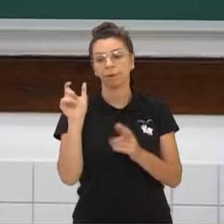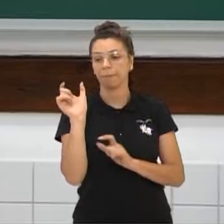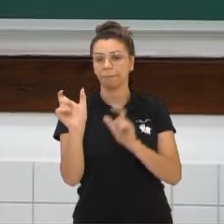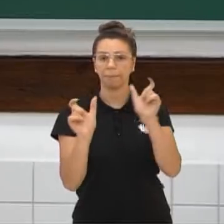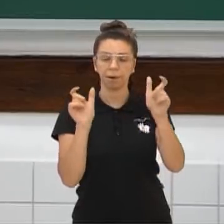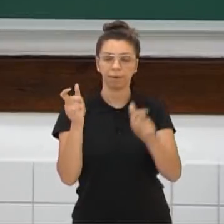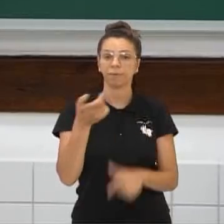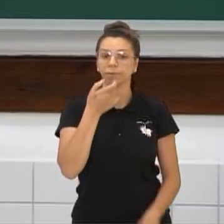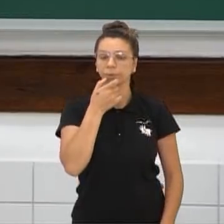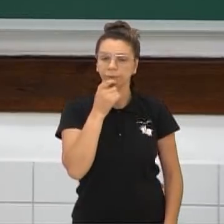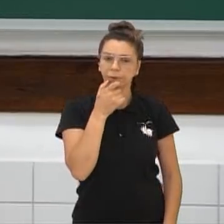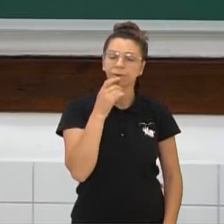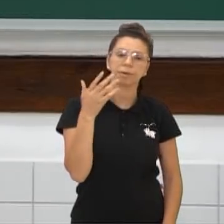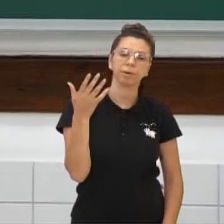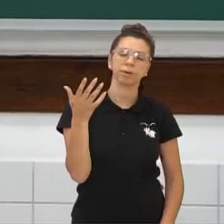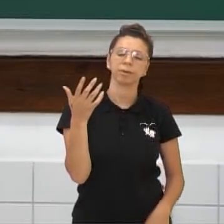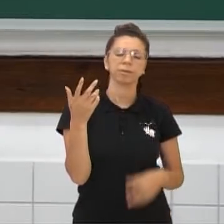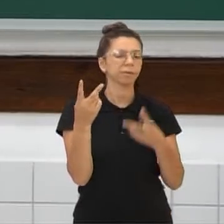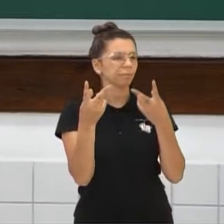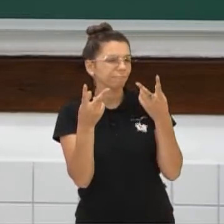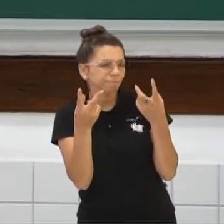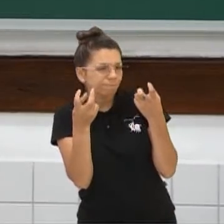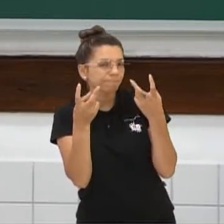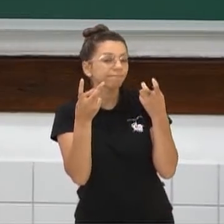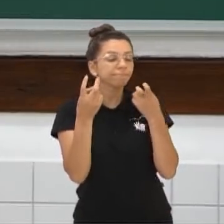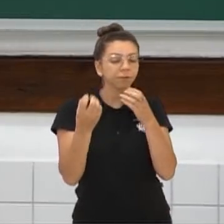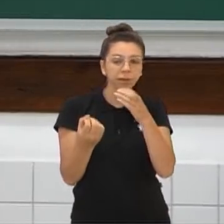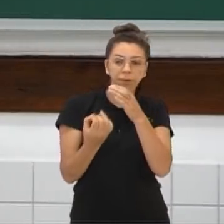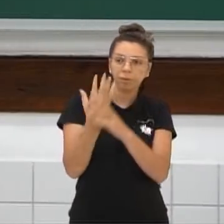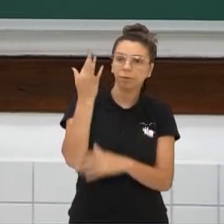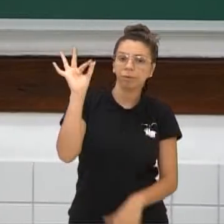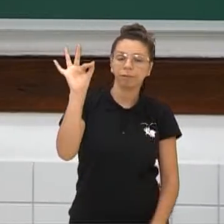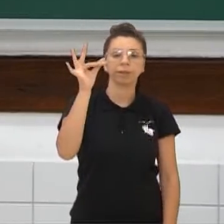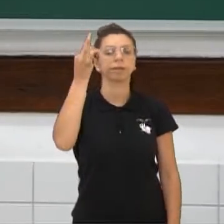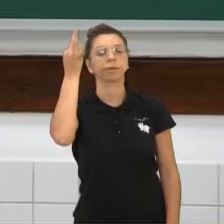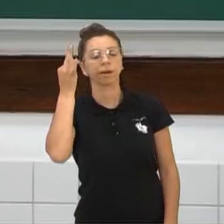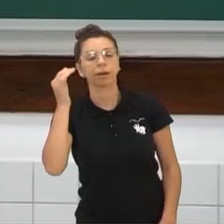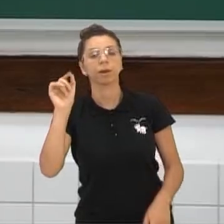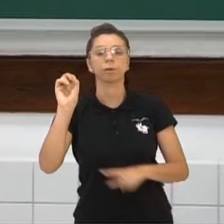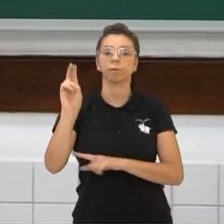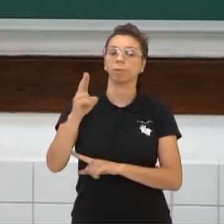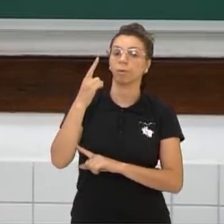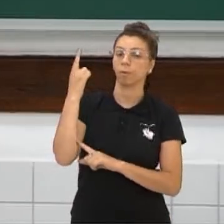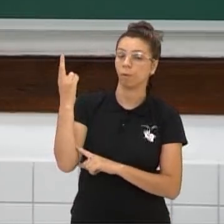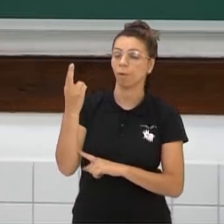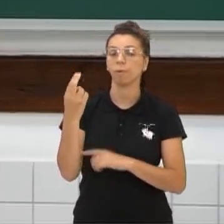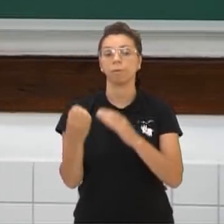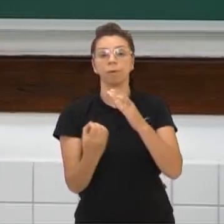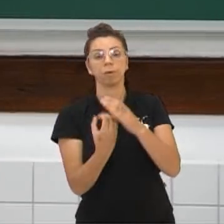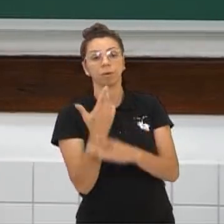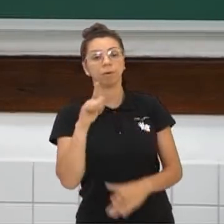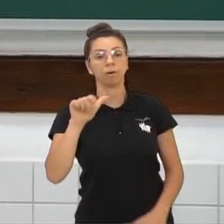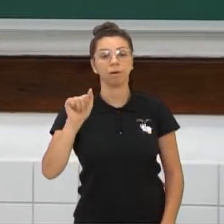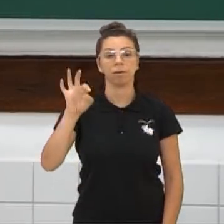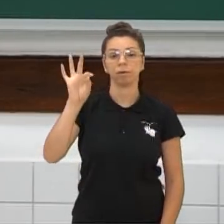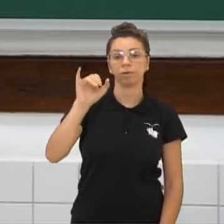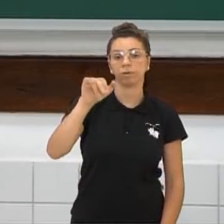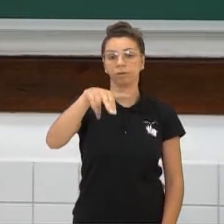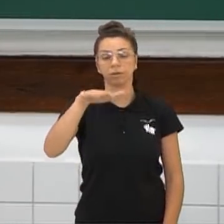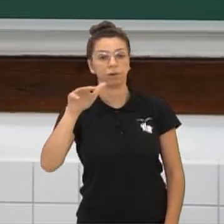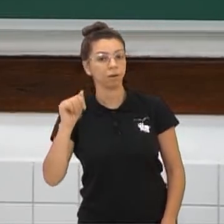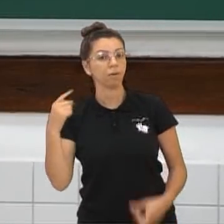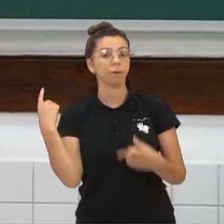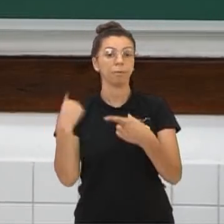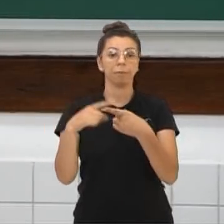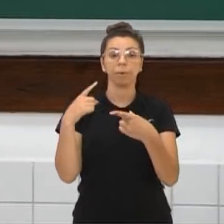palavras no inglês que a gente vai ver que ela tem uma origem francesa ou uma origem latina. Por quê? Porque ela teve toda